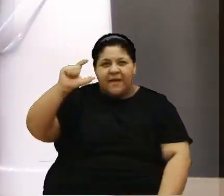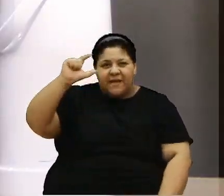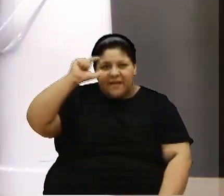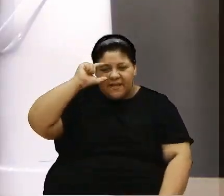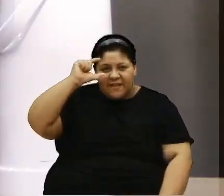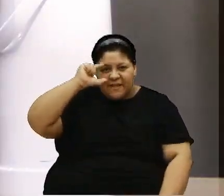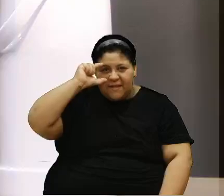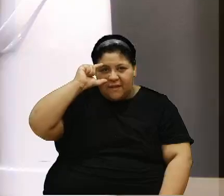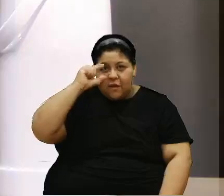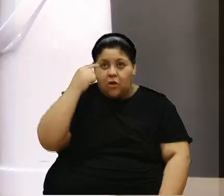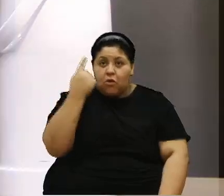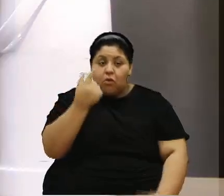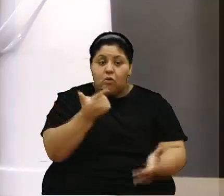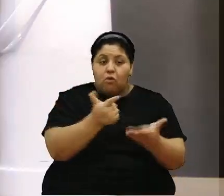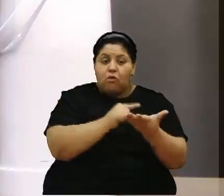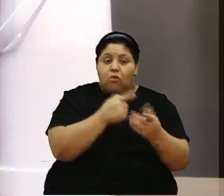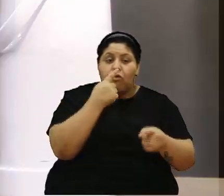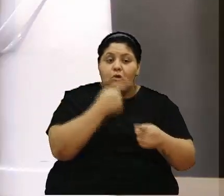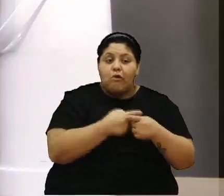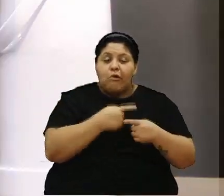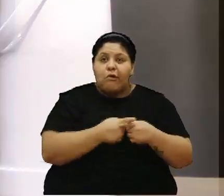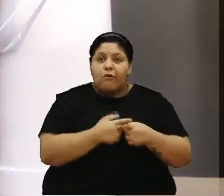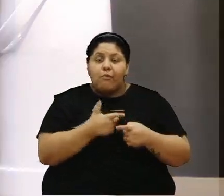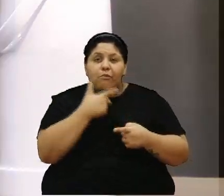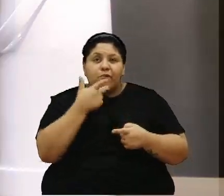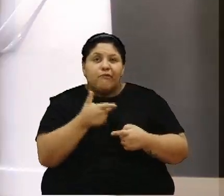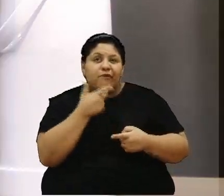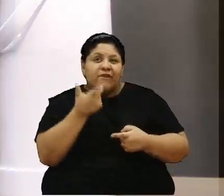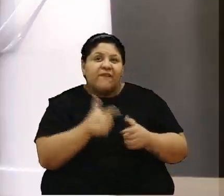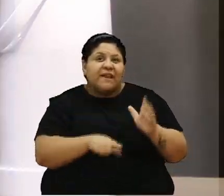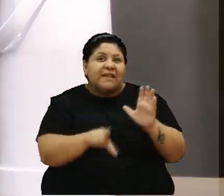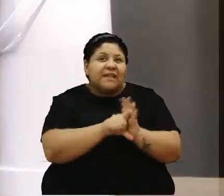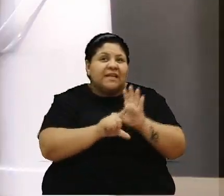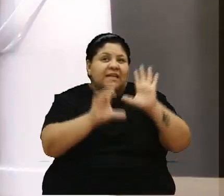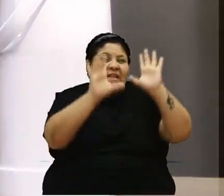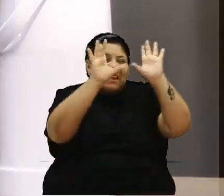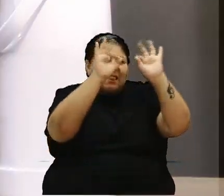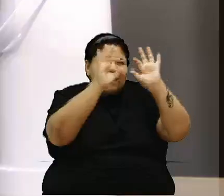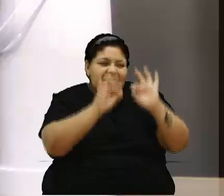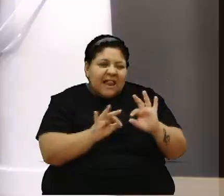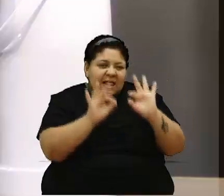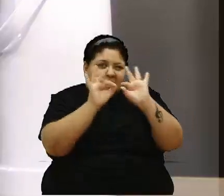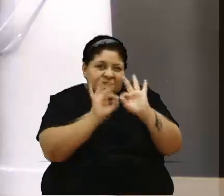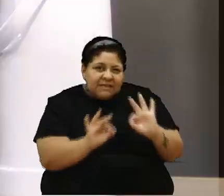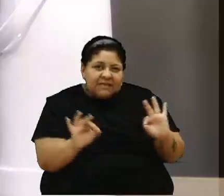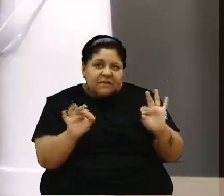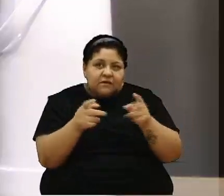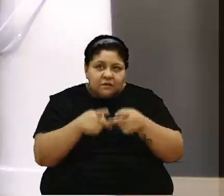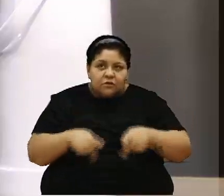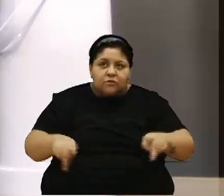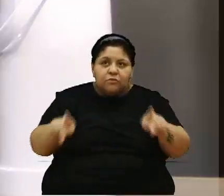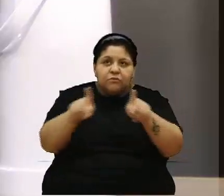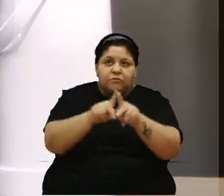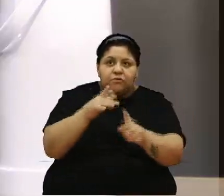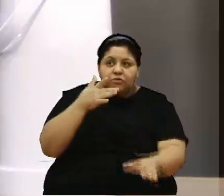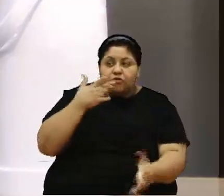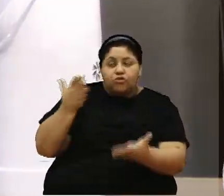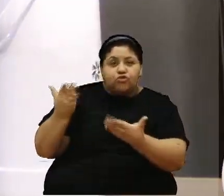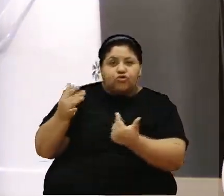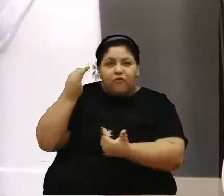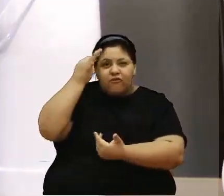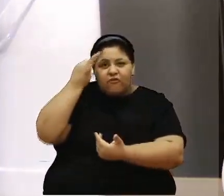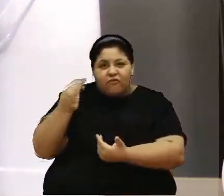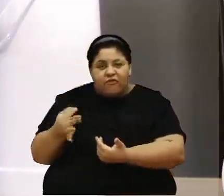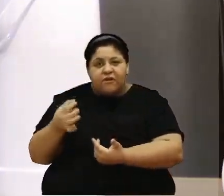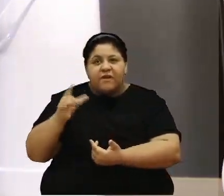em Miúdos, porque ele traz as nossas leis de uma forma mais simples para o público infanto-juvenil entender. E